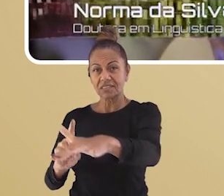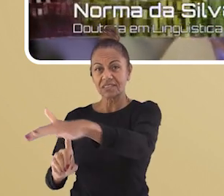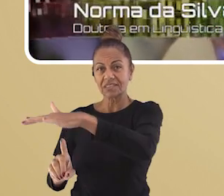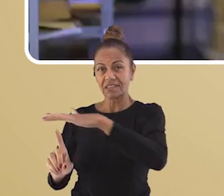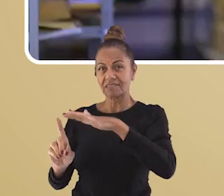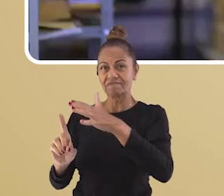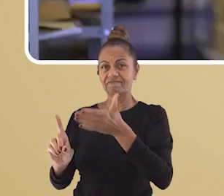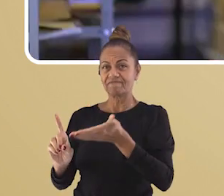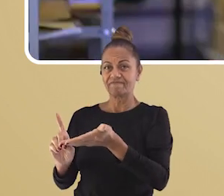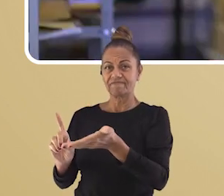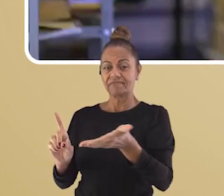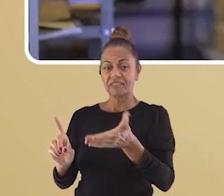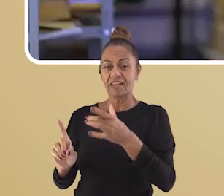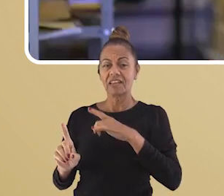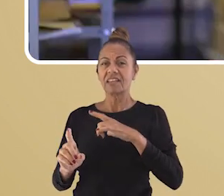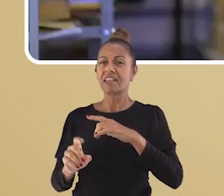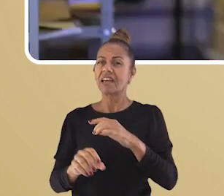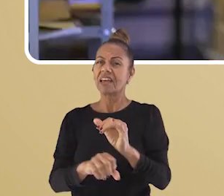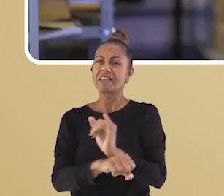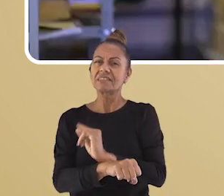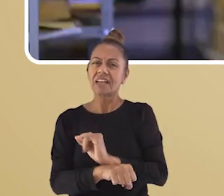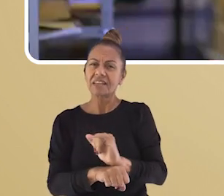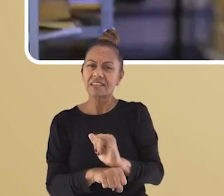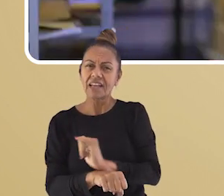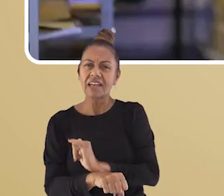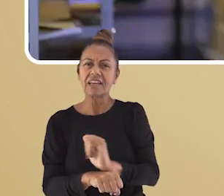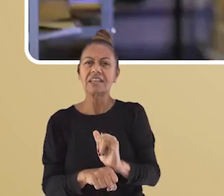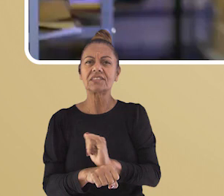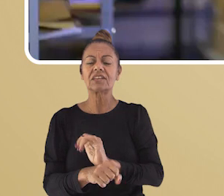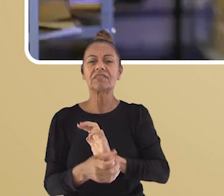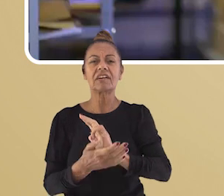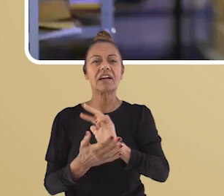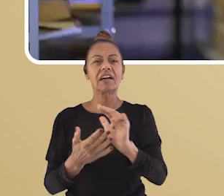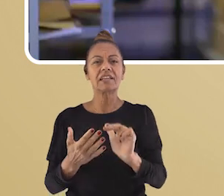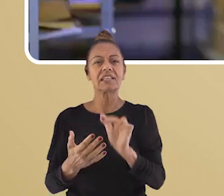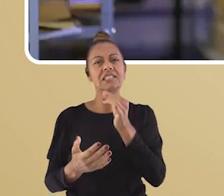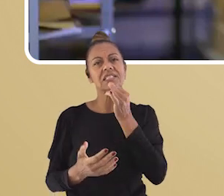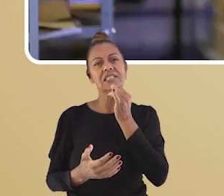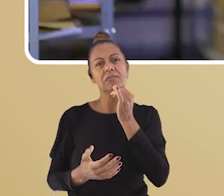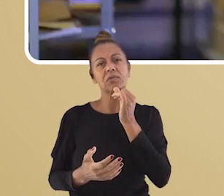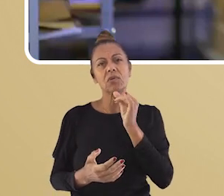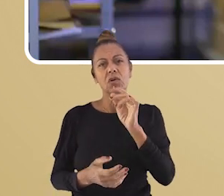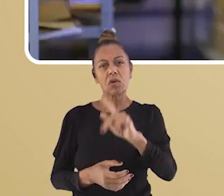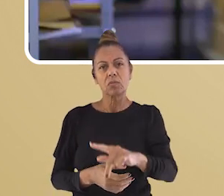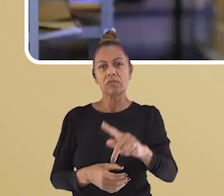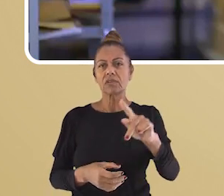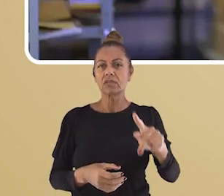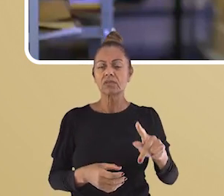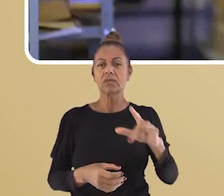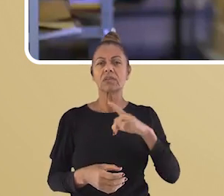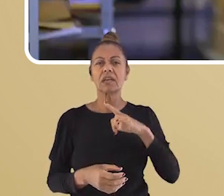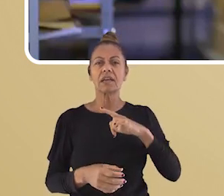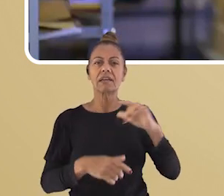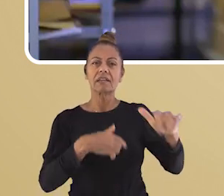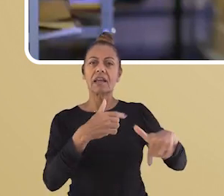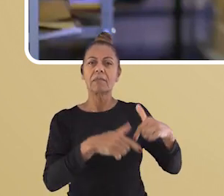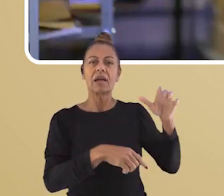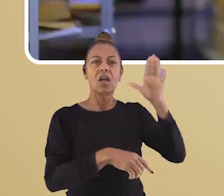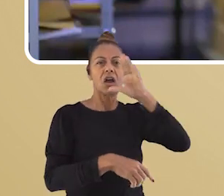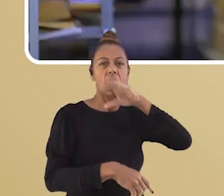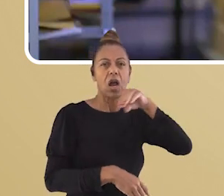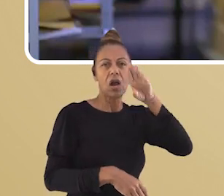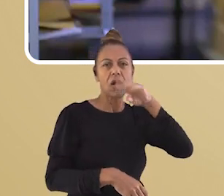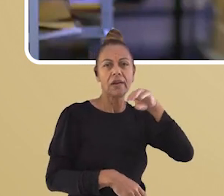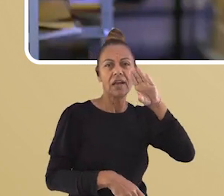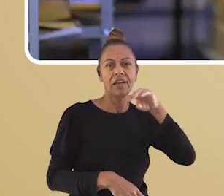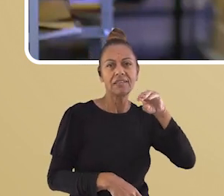preconceito social, que existem muitos mecanismos. Por exemplo, o professor, ele propõe trabalhos orais, e